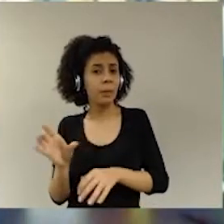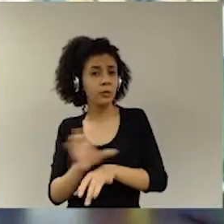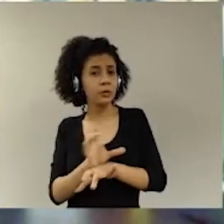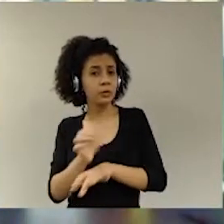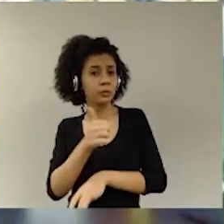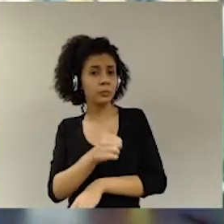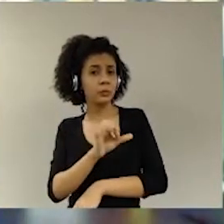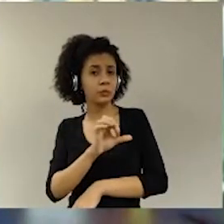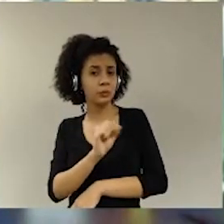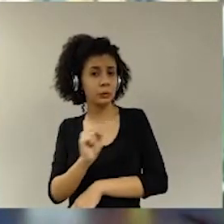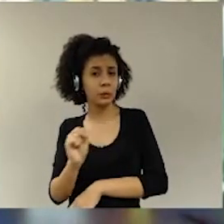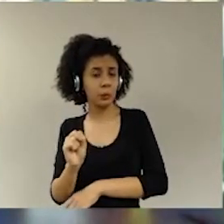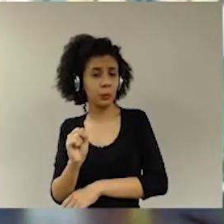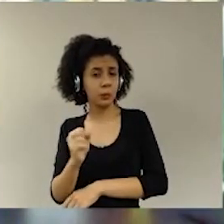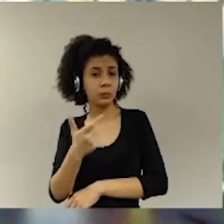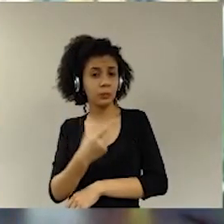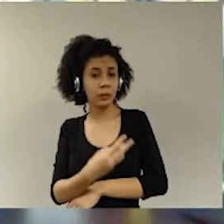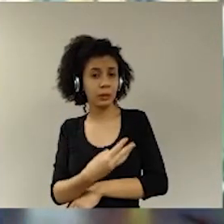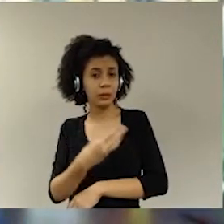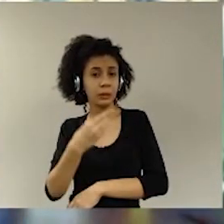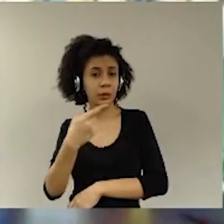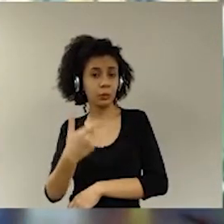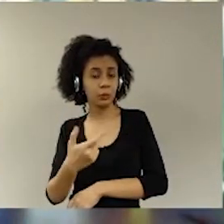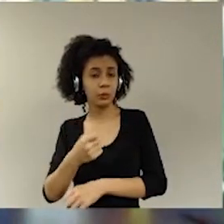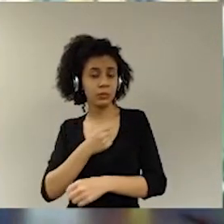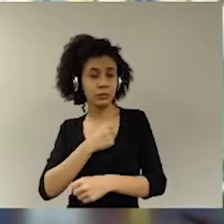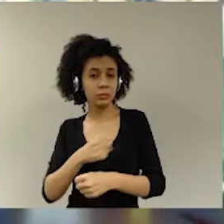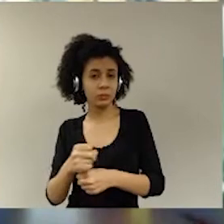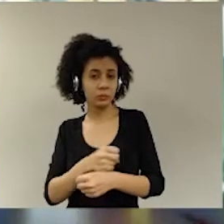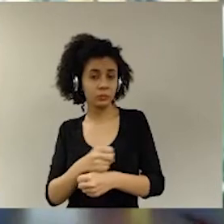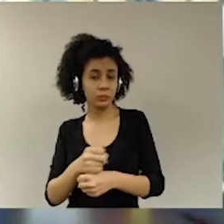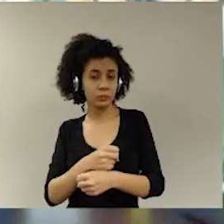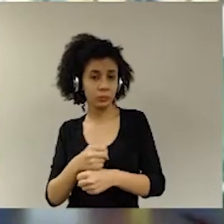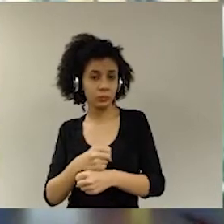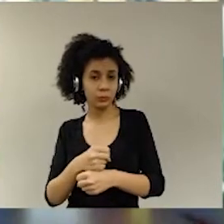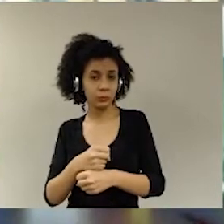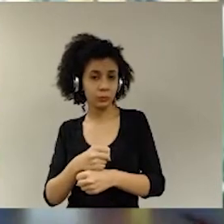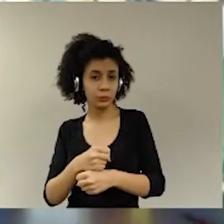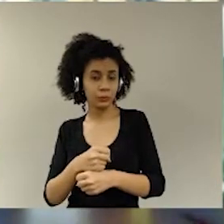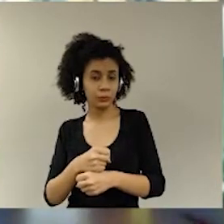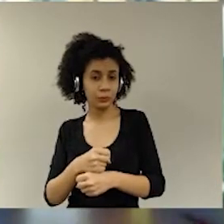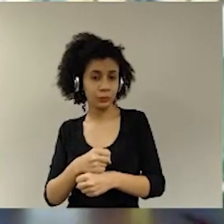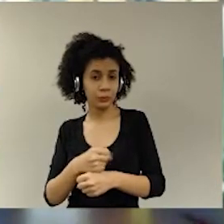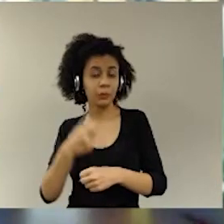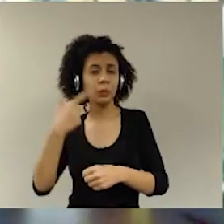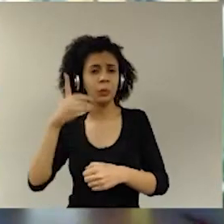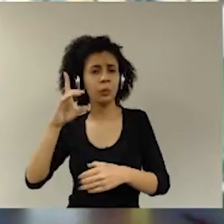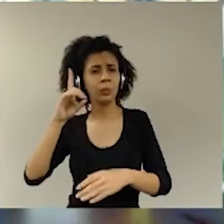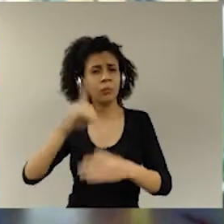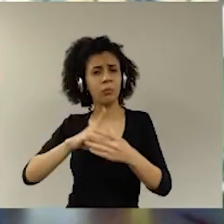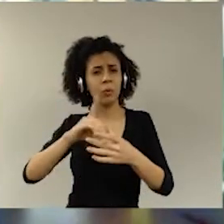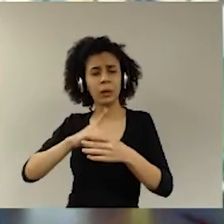de 1988, 32 anos. Outras democracias do mundo afora